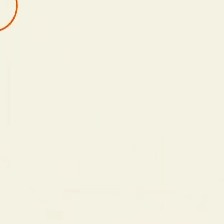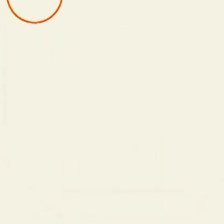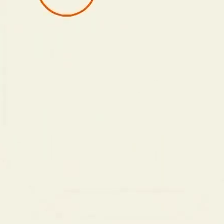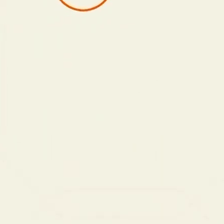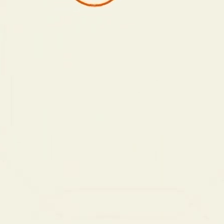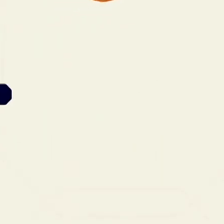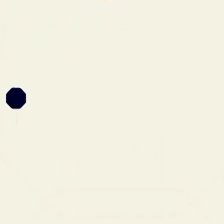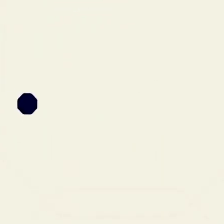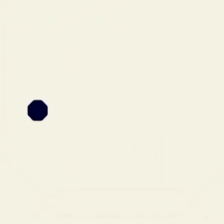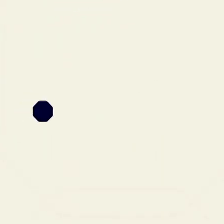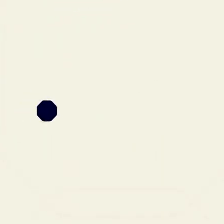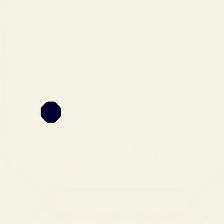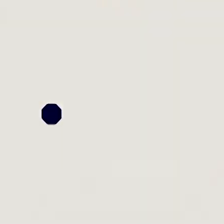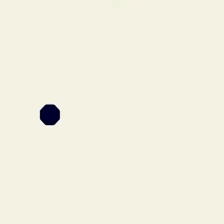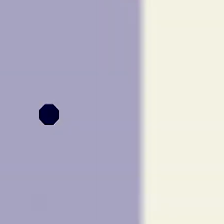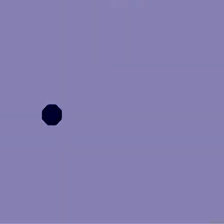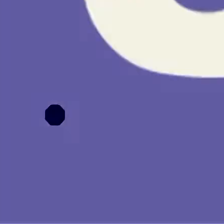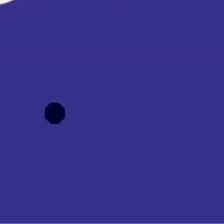Música